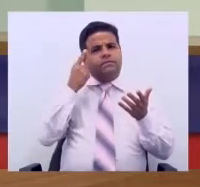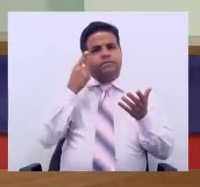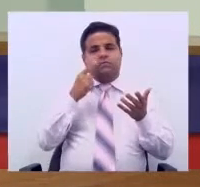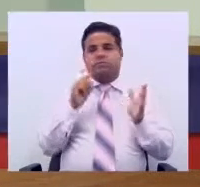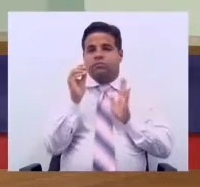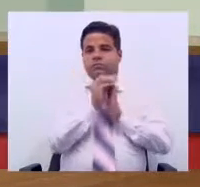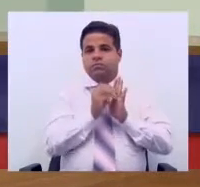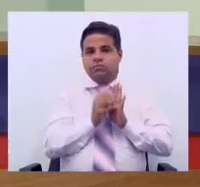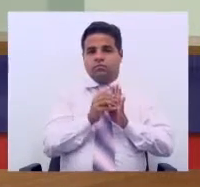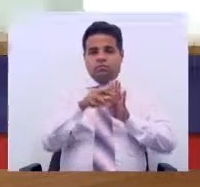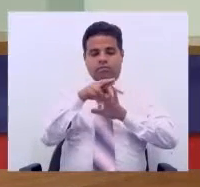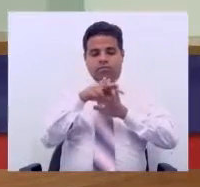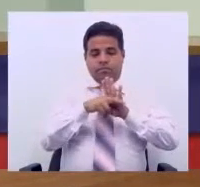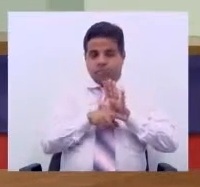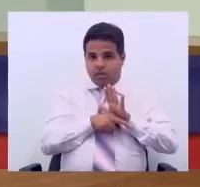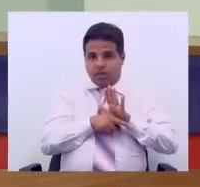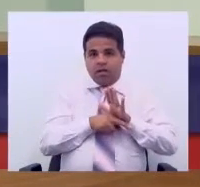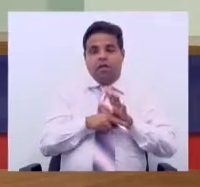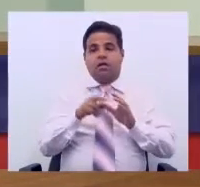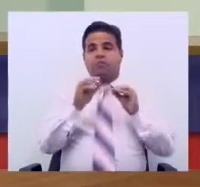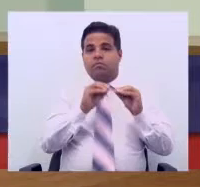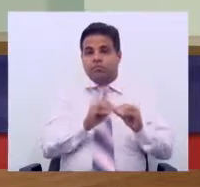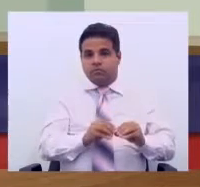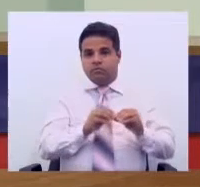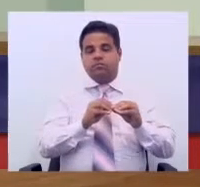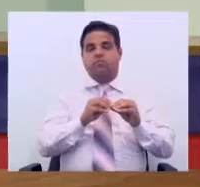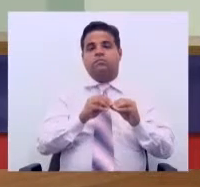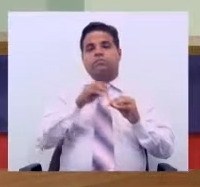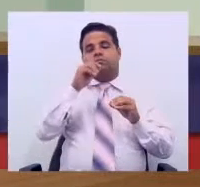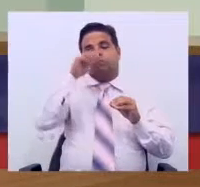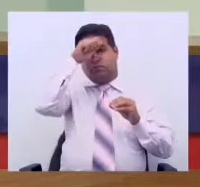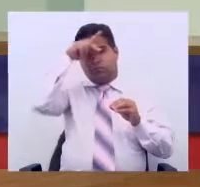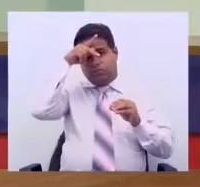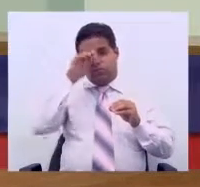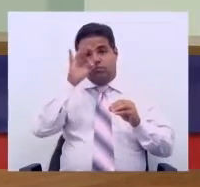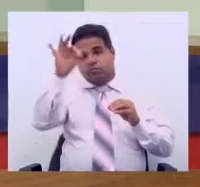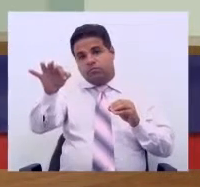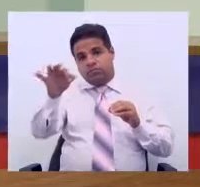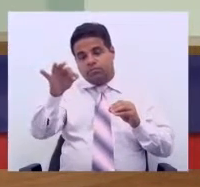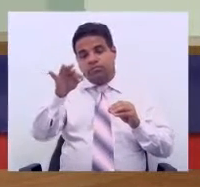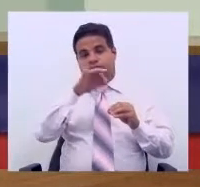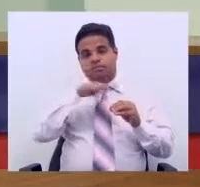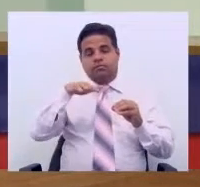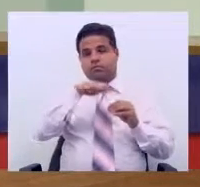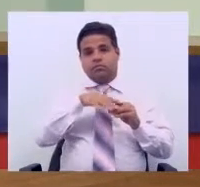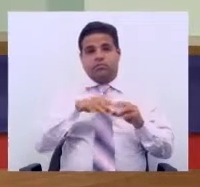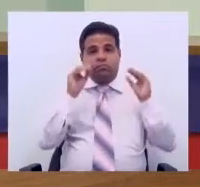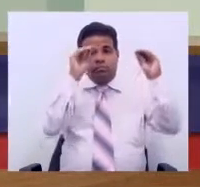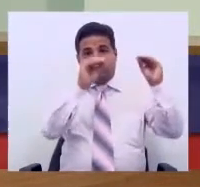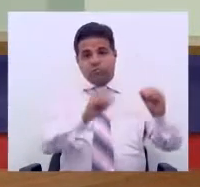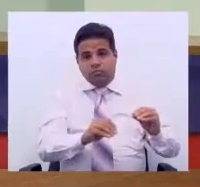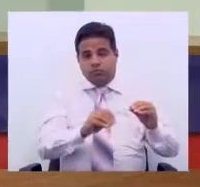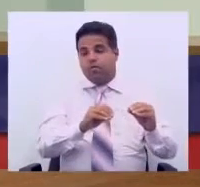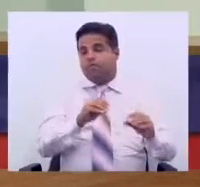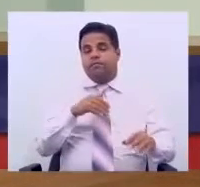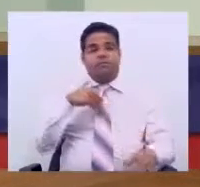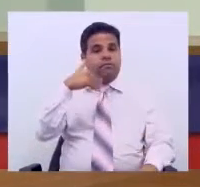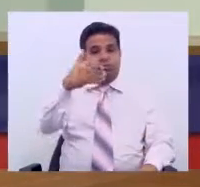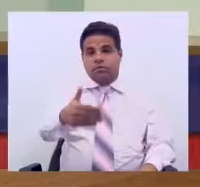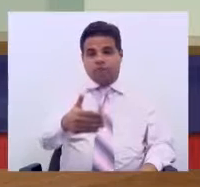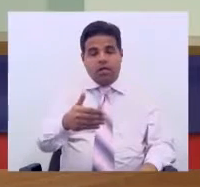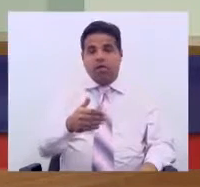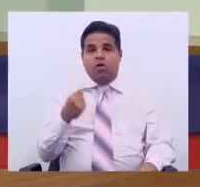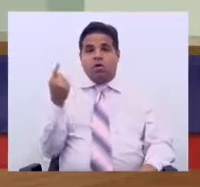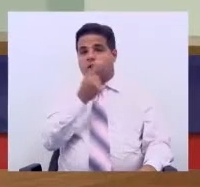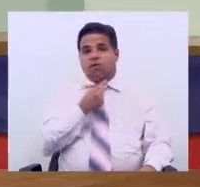uma regra que vai verificar o caixa da prefeitura futuramente para saber se parcela, se joga para frente ou não. Como